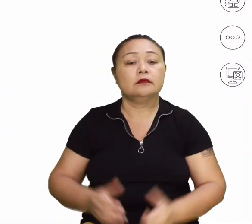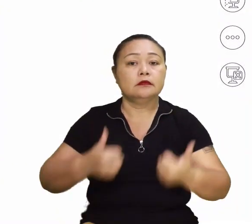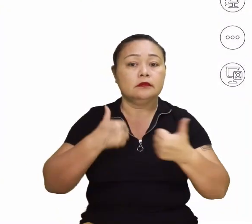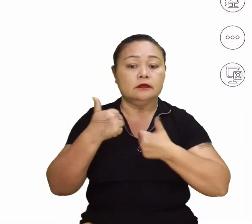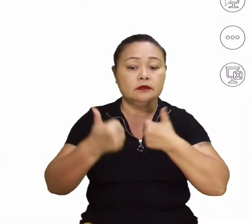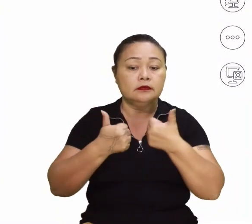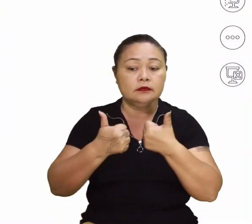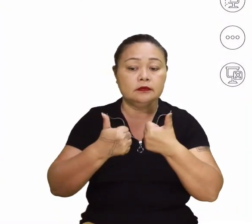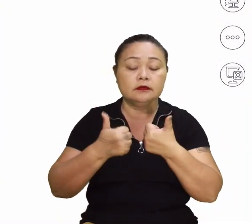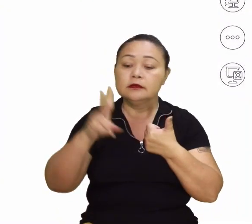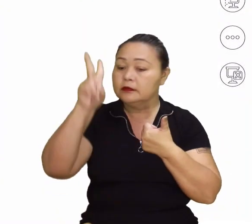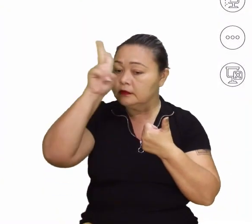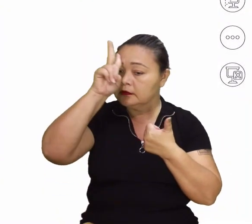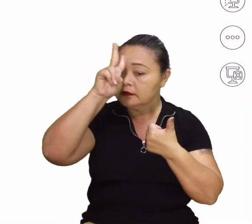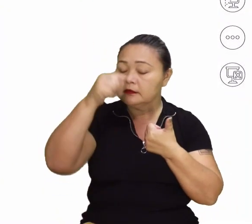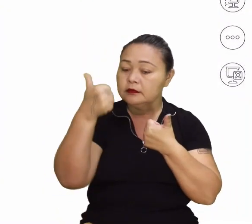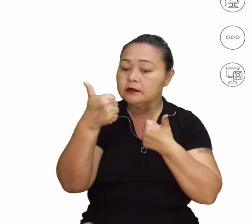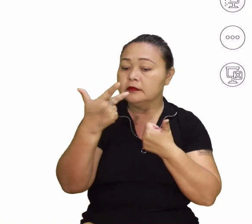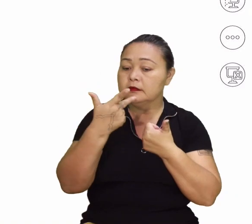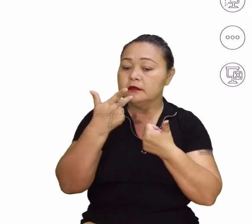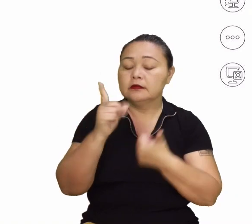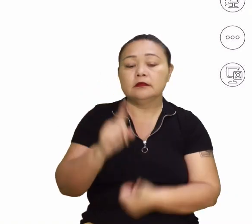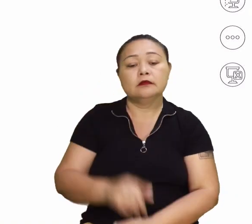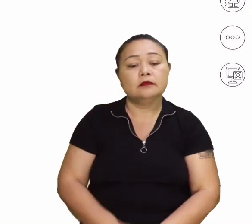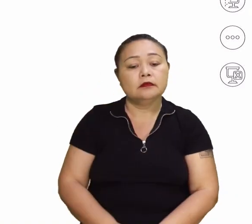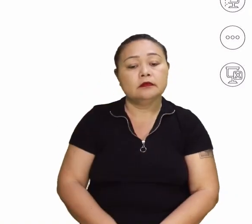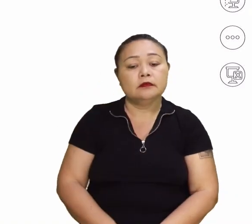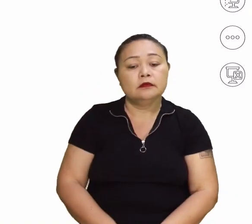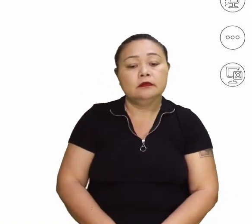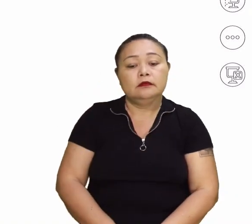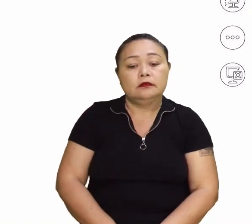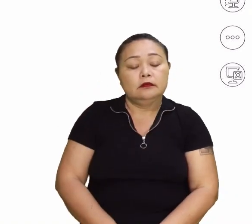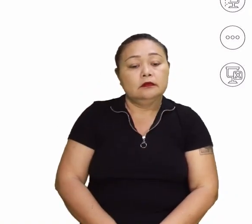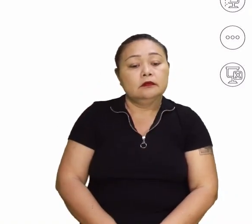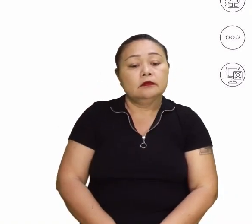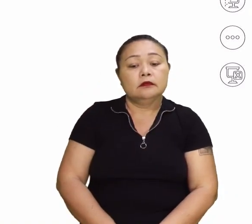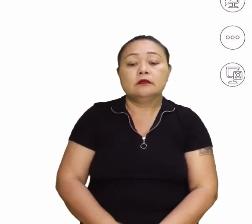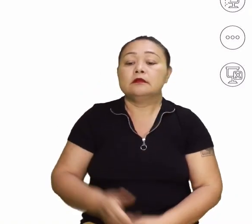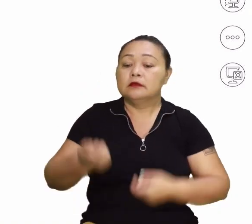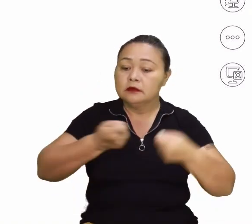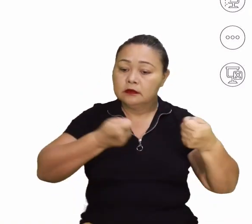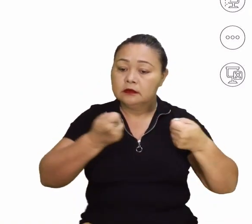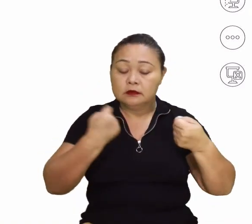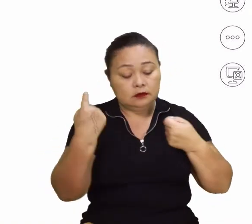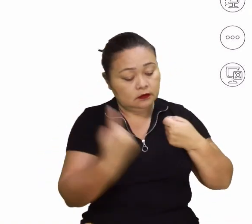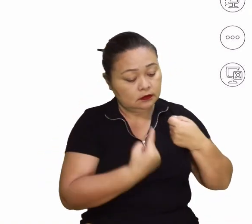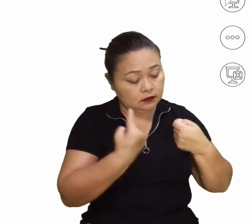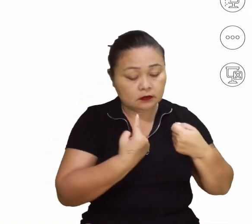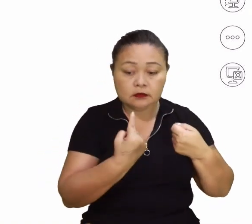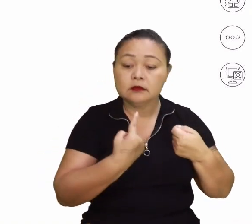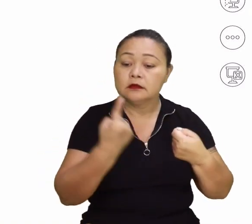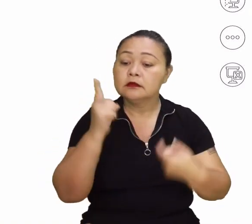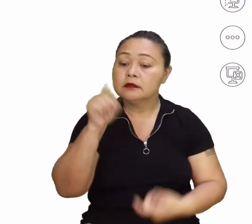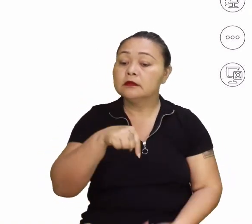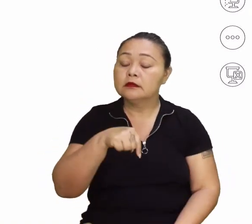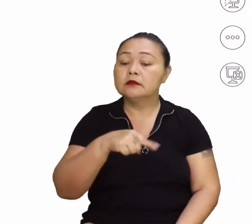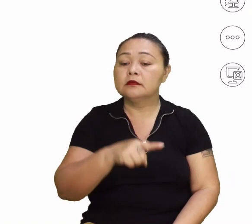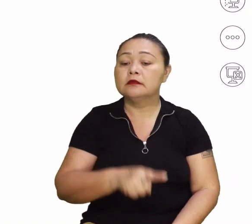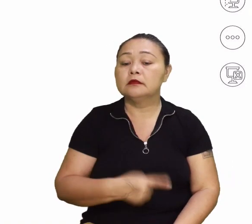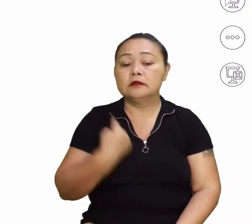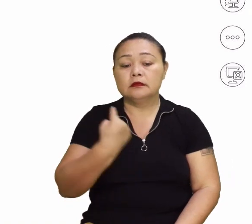Beleza, professor. Relembrei realmente, o senhor falou. Os garimpeiros trabalhavam de forma manual, exatamente, de